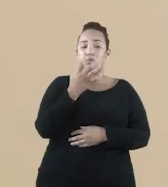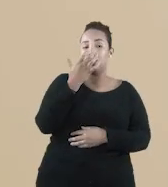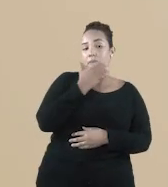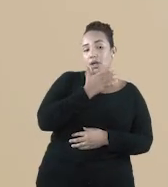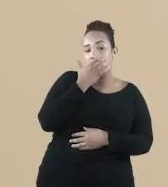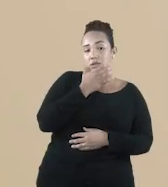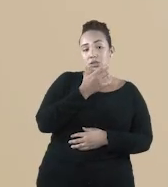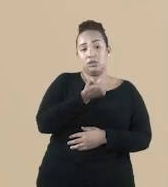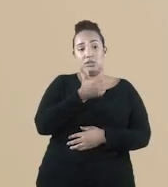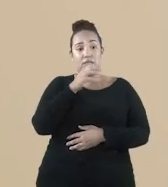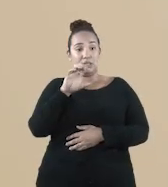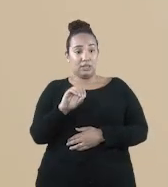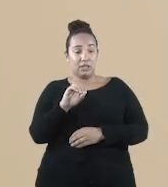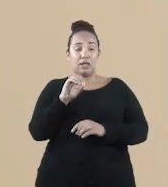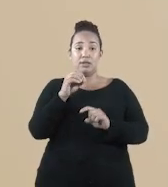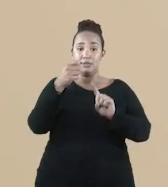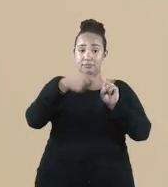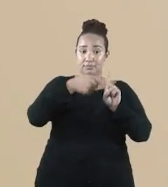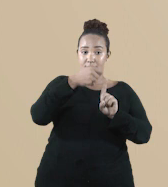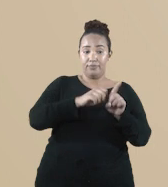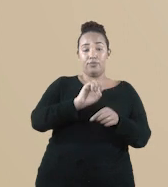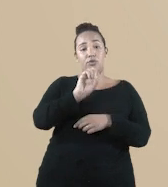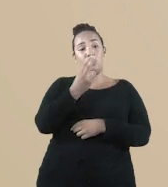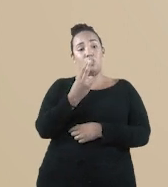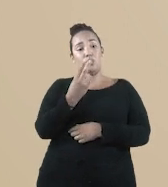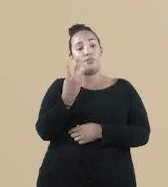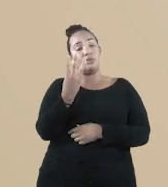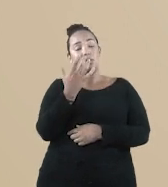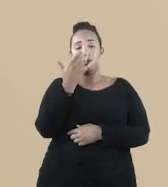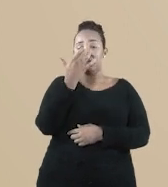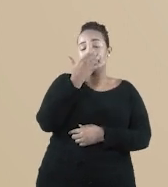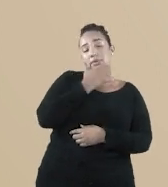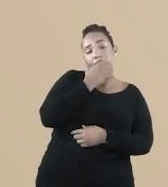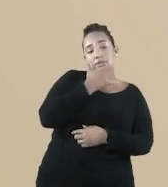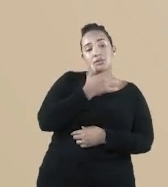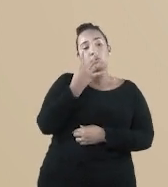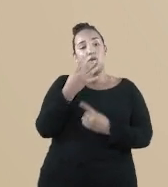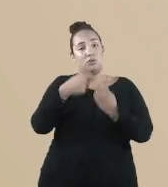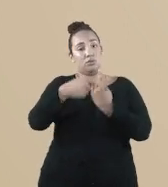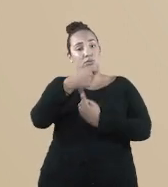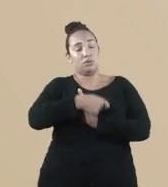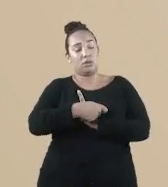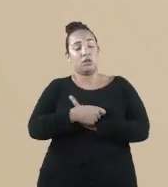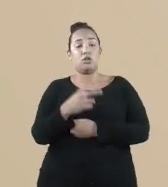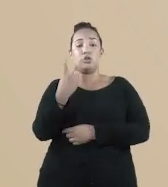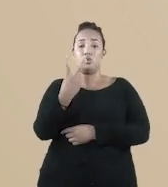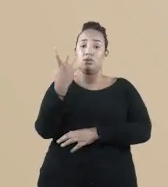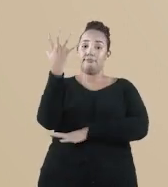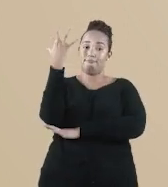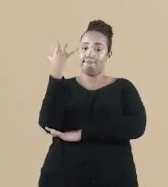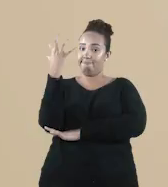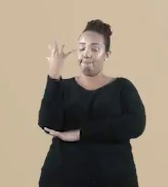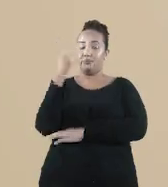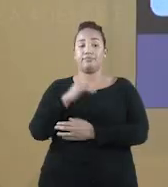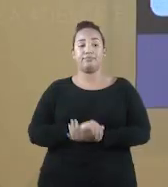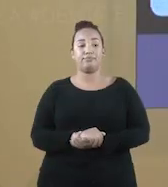5 maçãs, 10 bananas ou até 3 maçãs, 4 bananas e 2